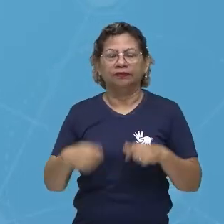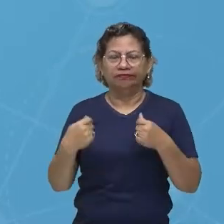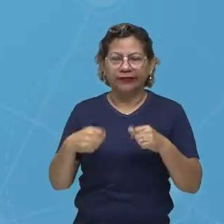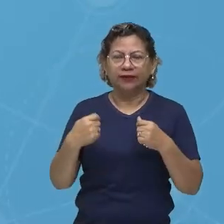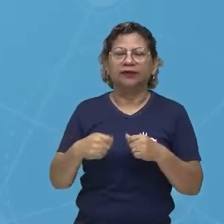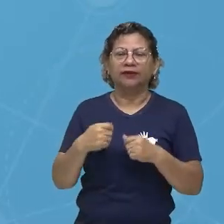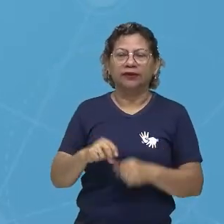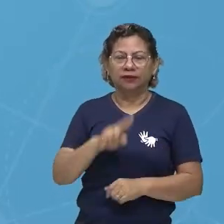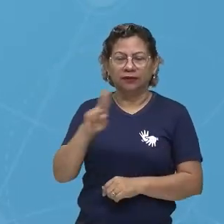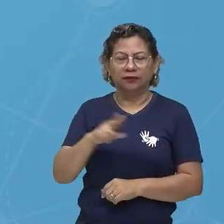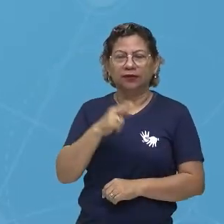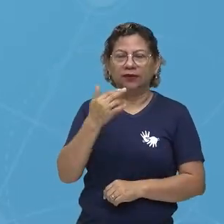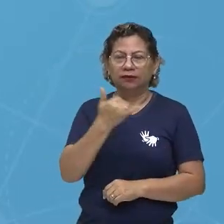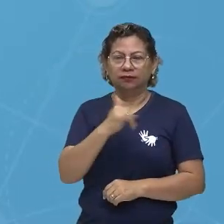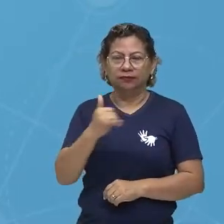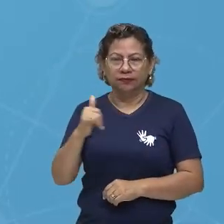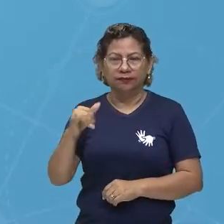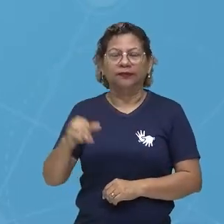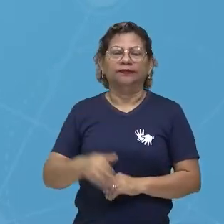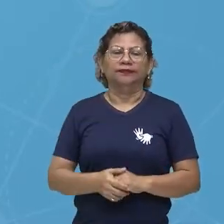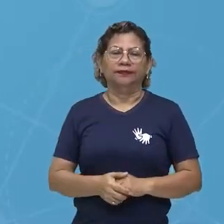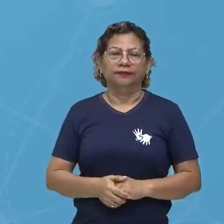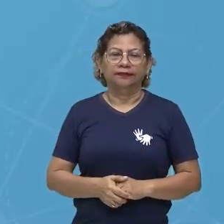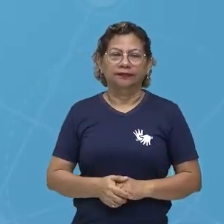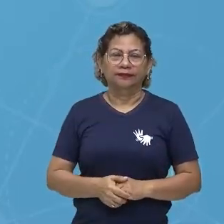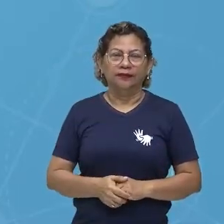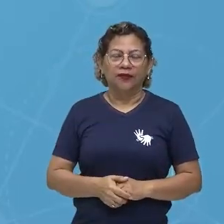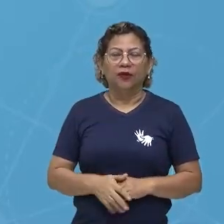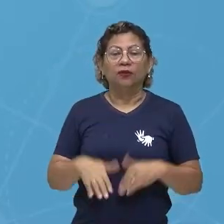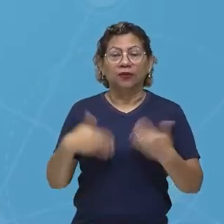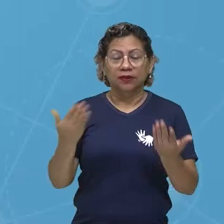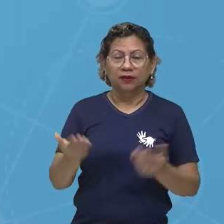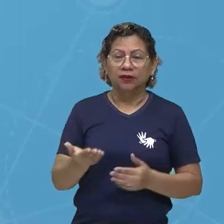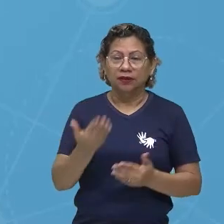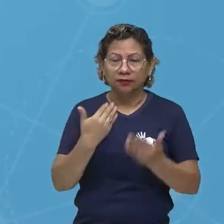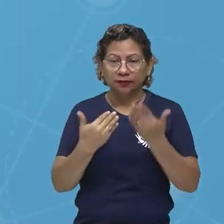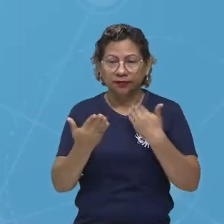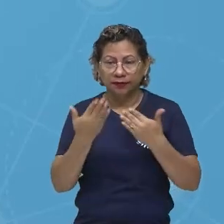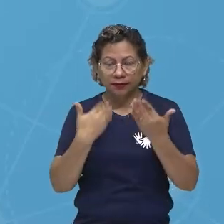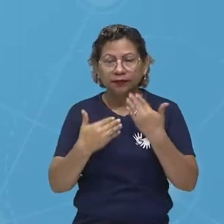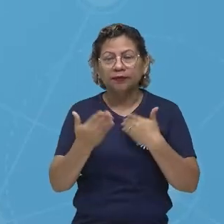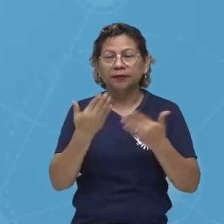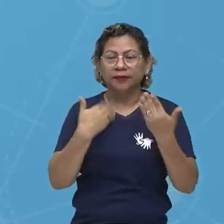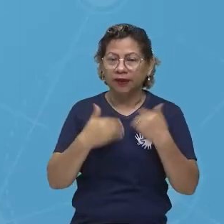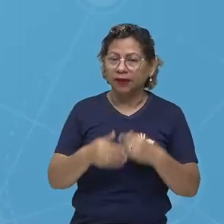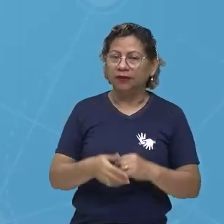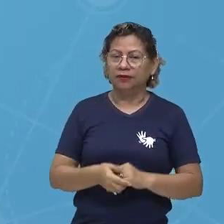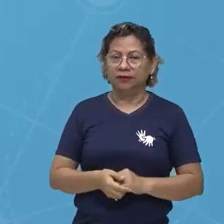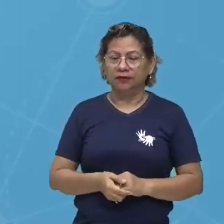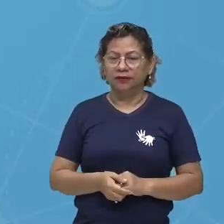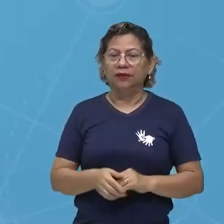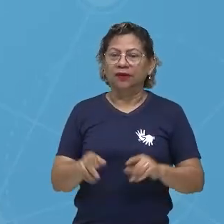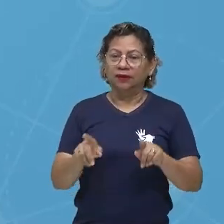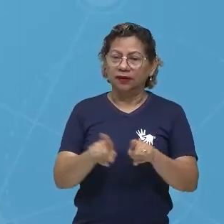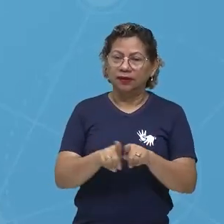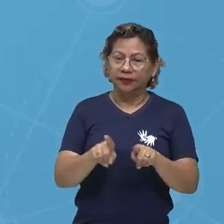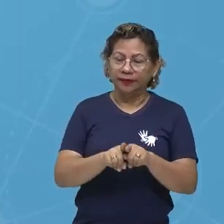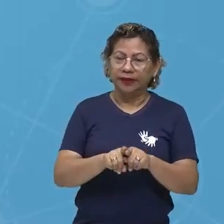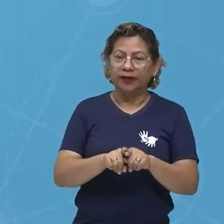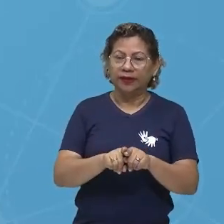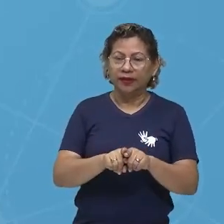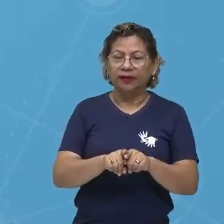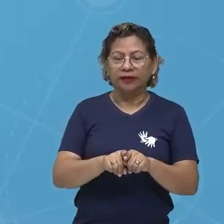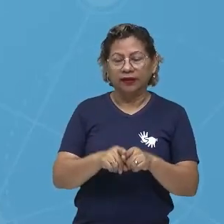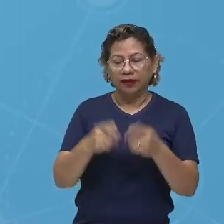a energia. Quando nós estamos ali nos alimentando, ingerindo ali, né, comendo, o que é que a gente está fazendo?